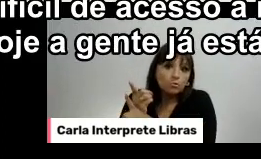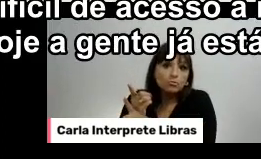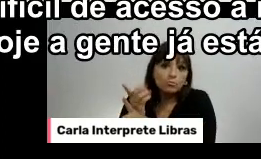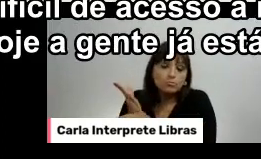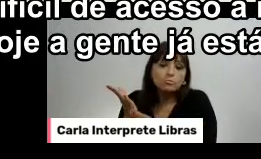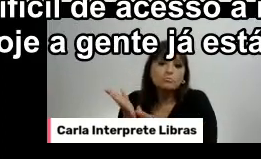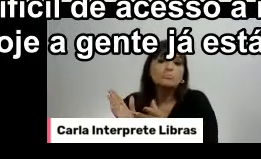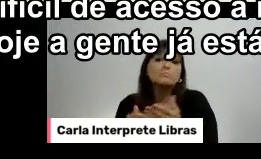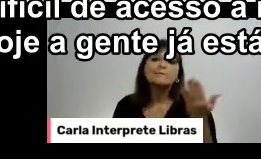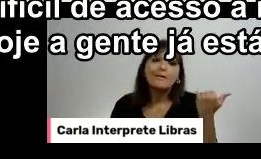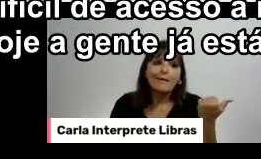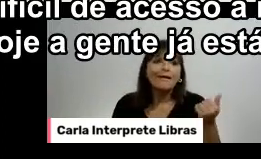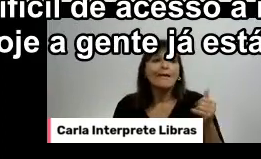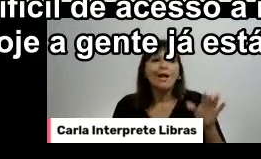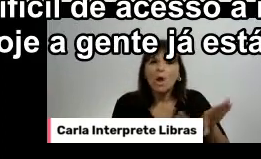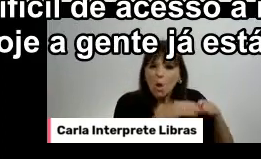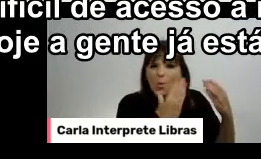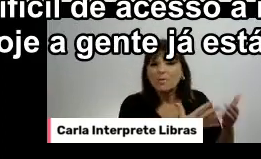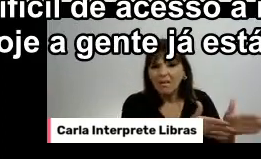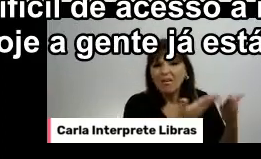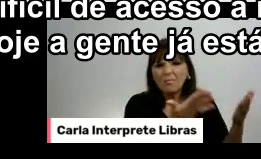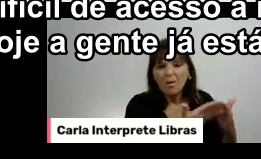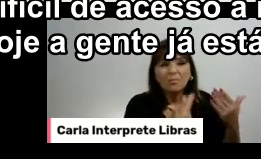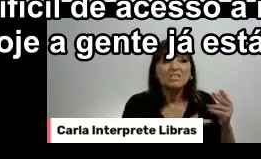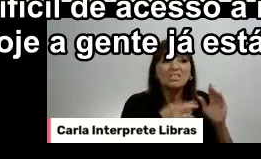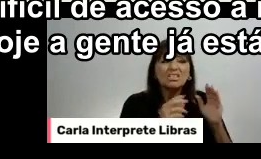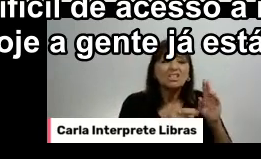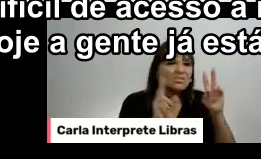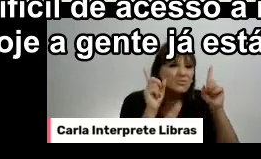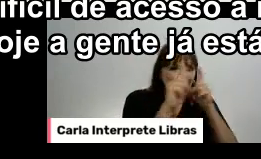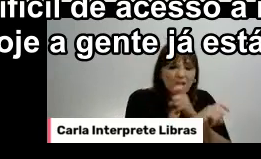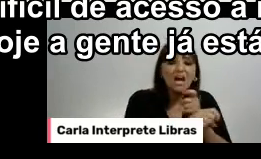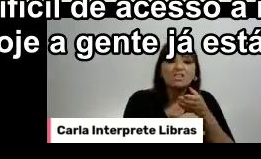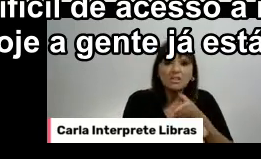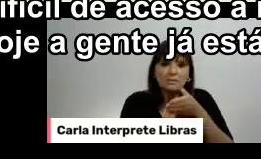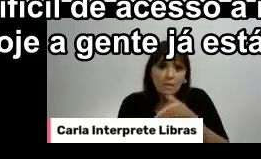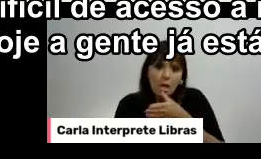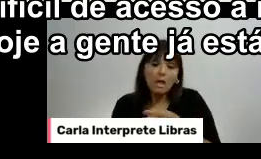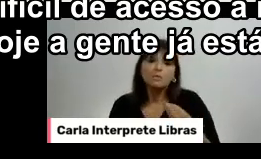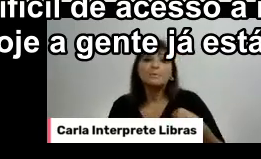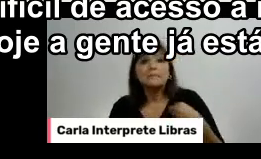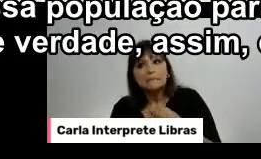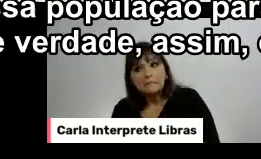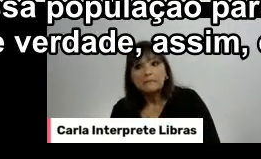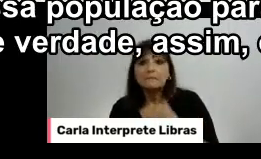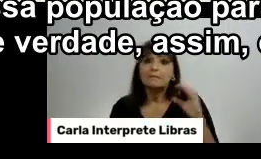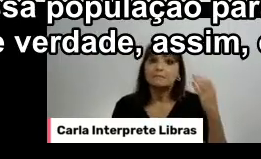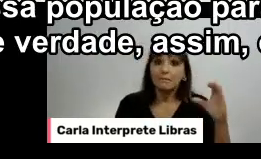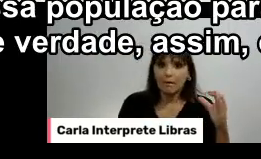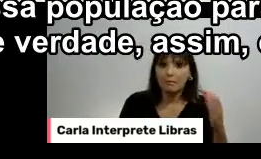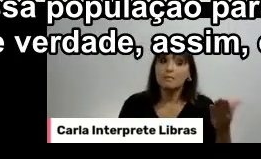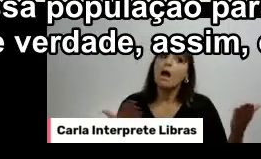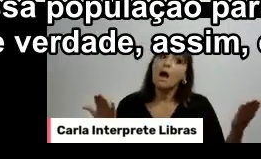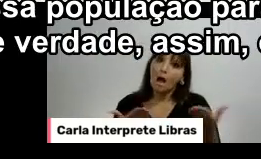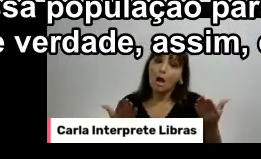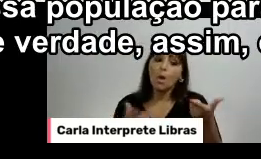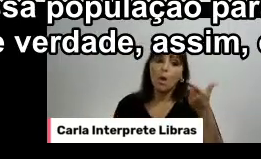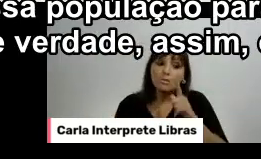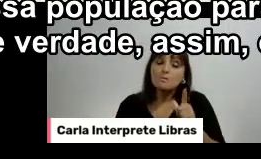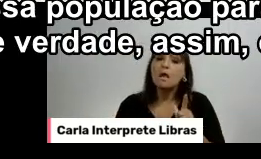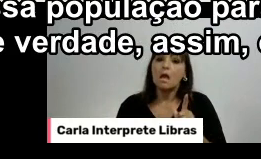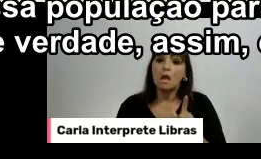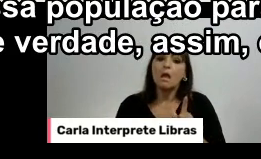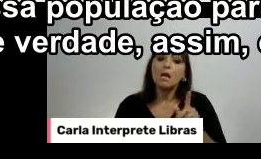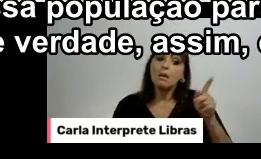mais difícil de acesso à medicina, à ciência, e hoje a gente já está conseguindo chegar nessa população para realizar